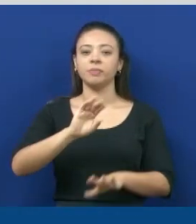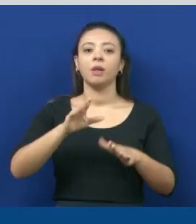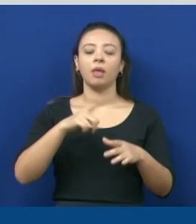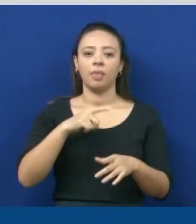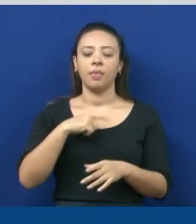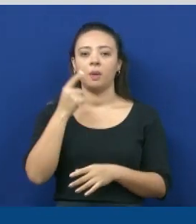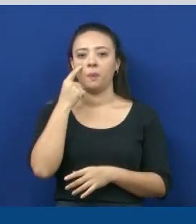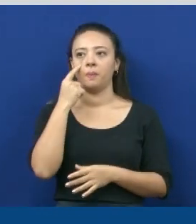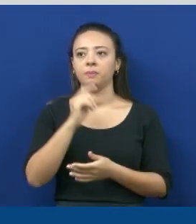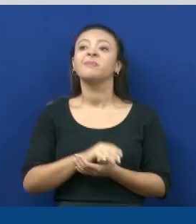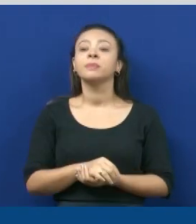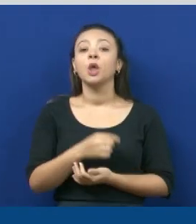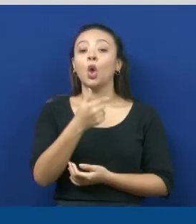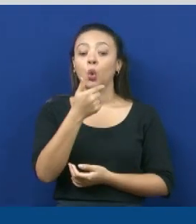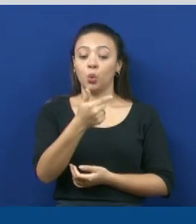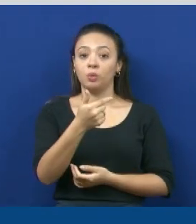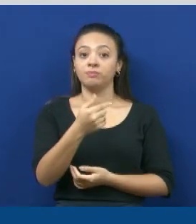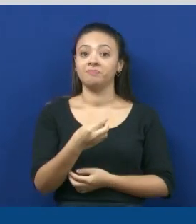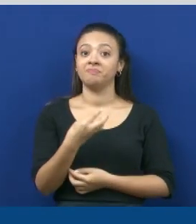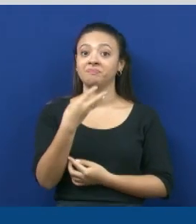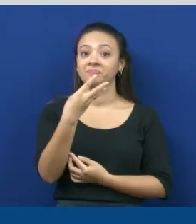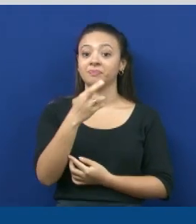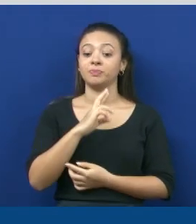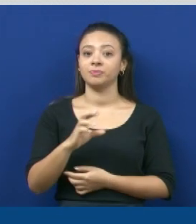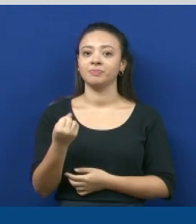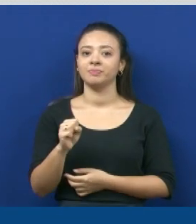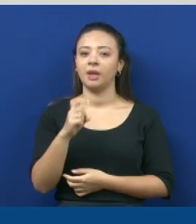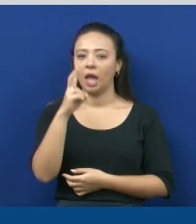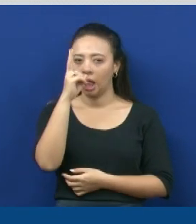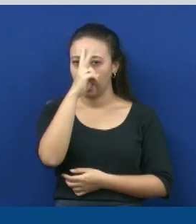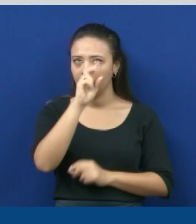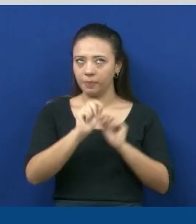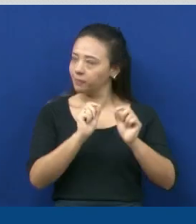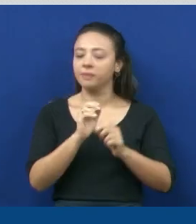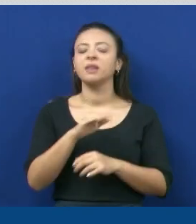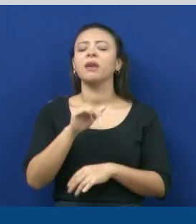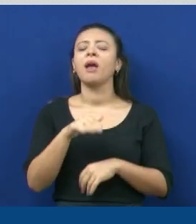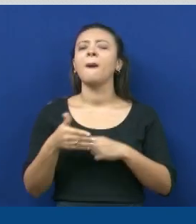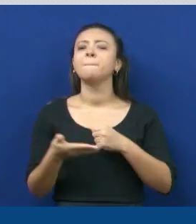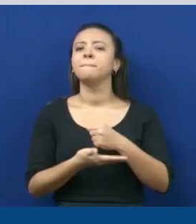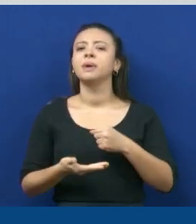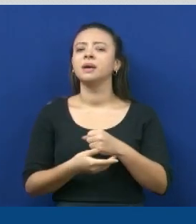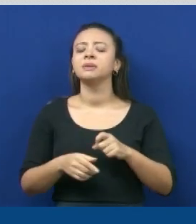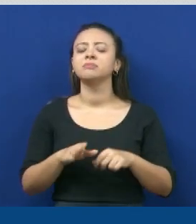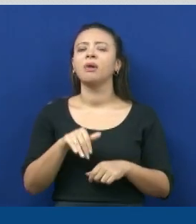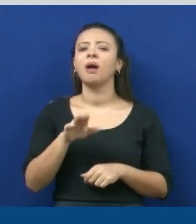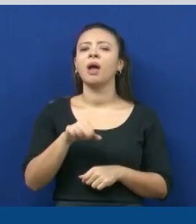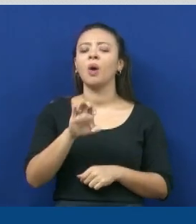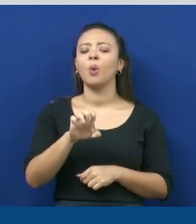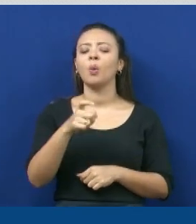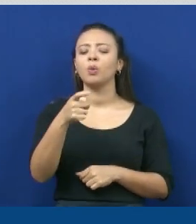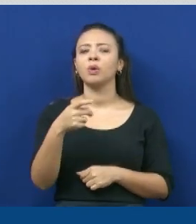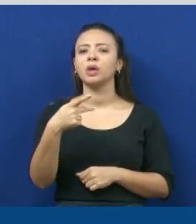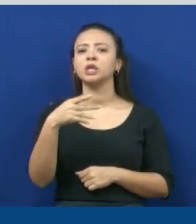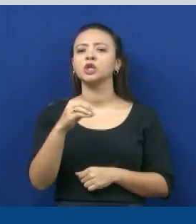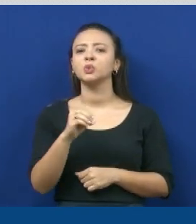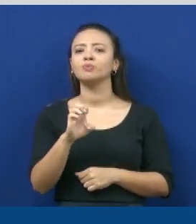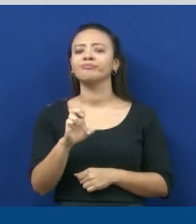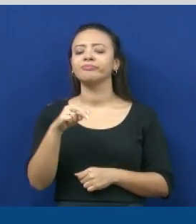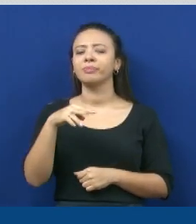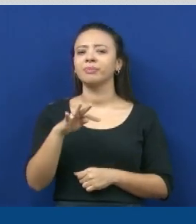igual a 8. O que eu quero que vocês lembrem é o seguinte: quem é a base e quem é o expoente